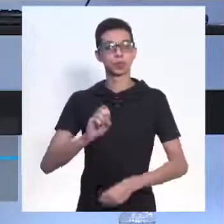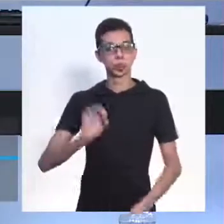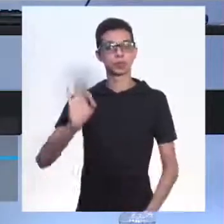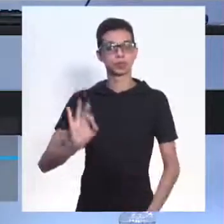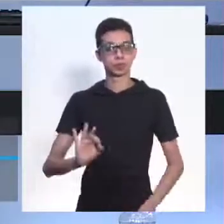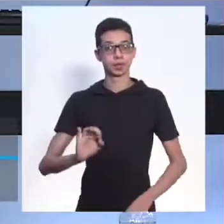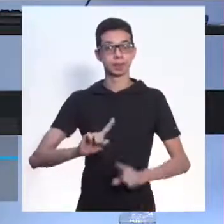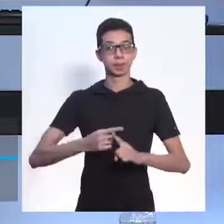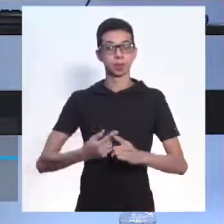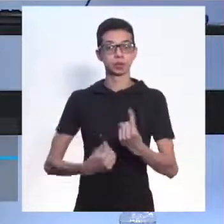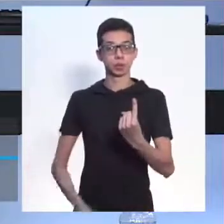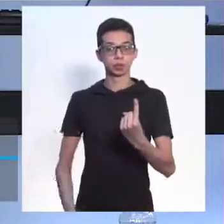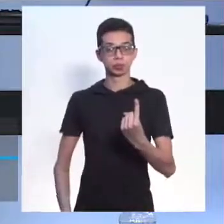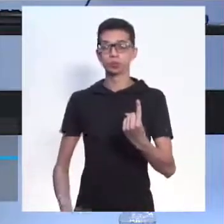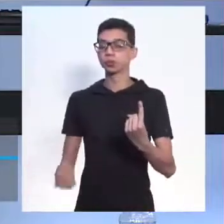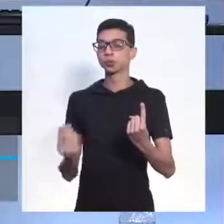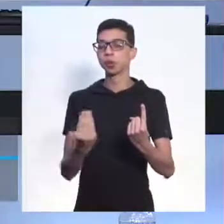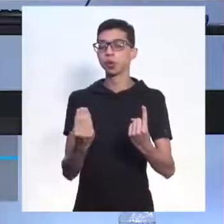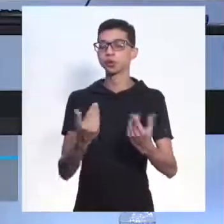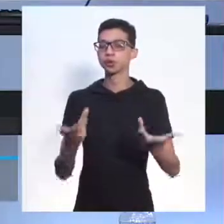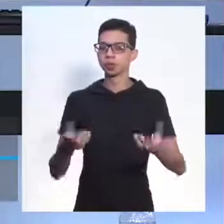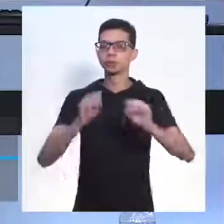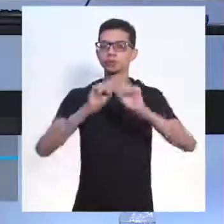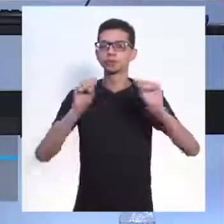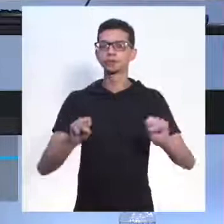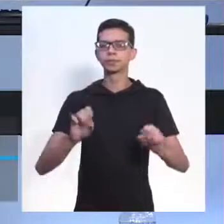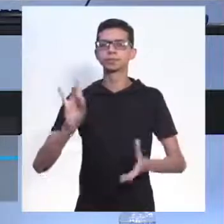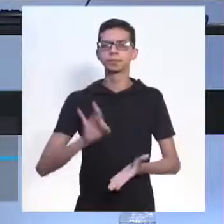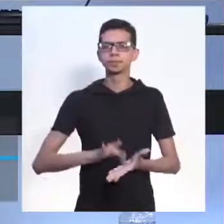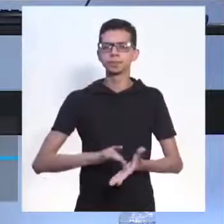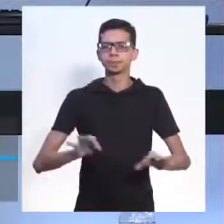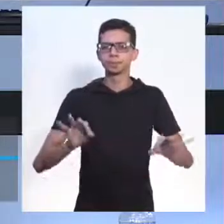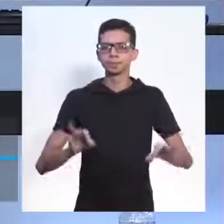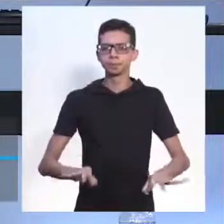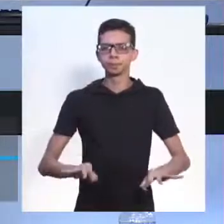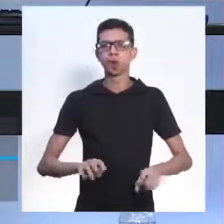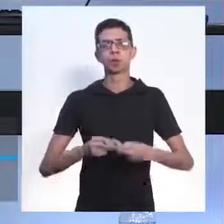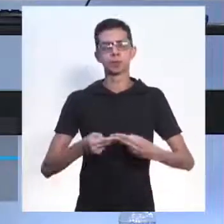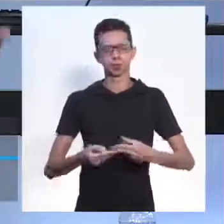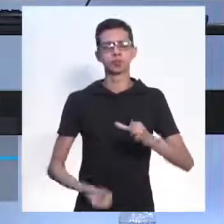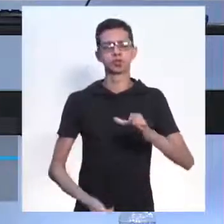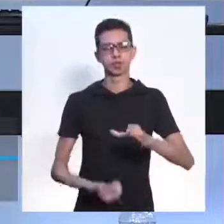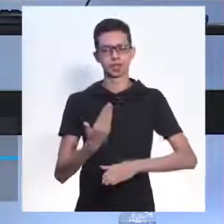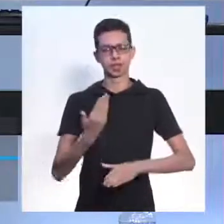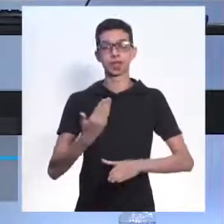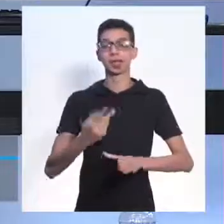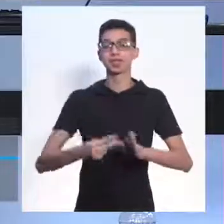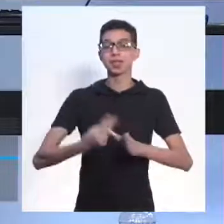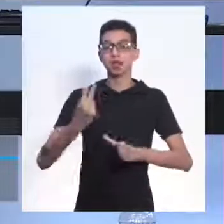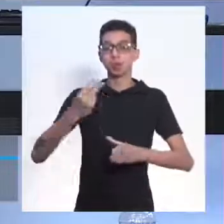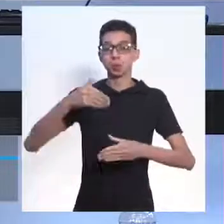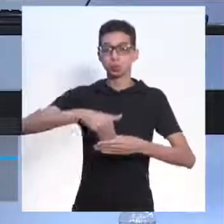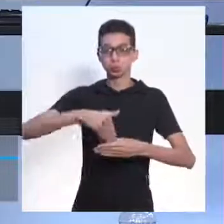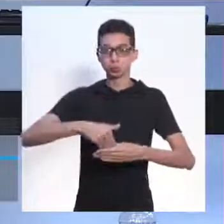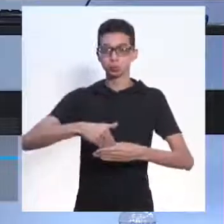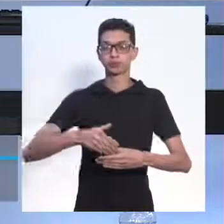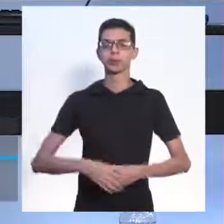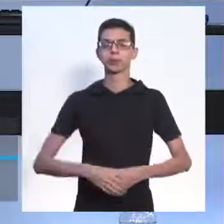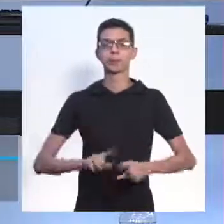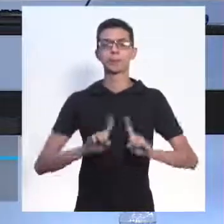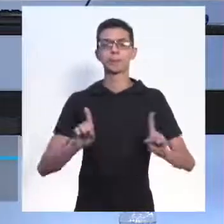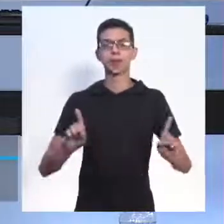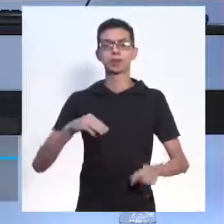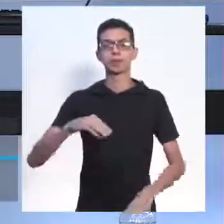cinquenta por cento mais um sistema majoritário absoluto gera um segundo turno e o segundo e o sistema um simples não